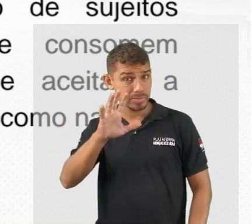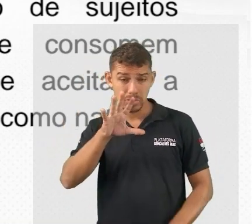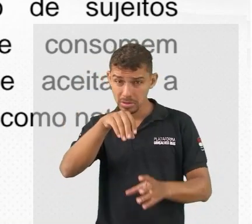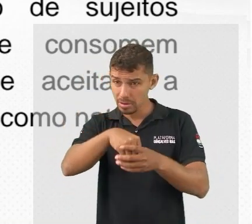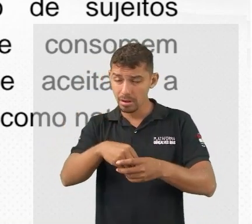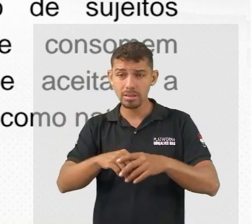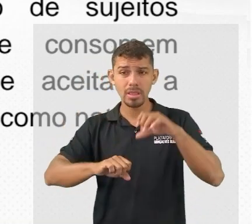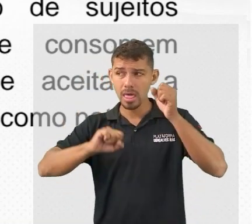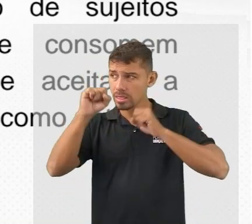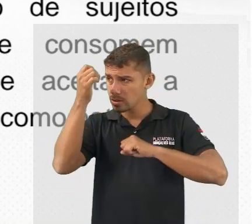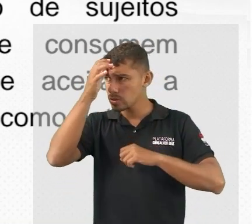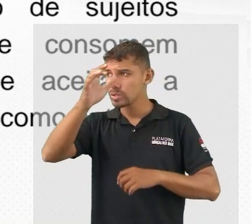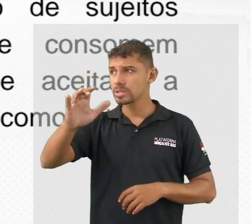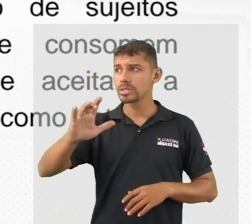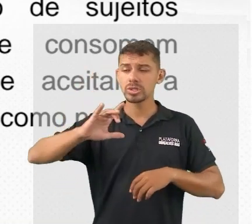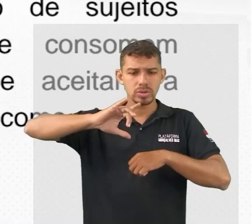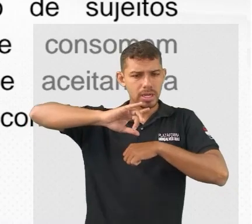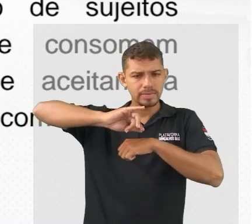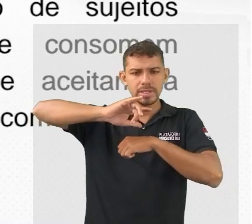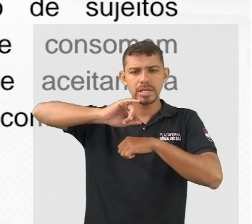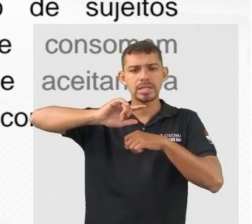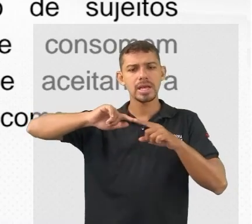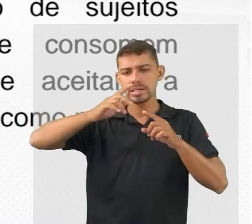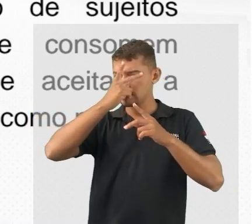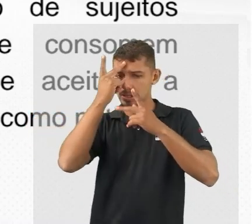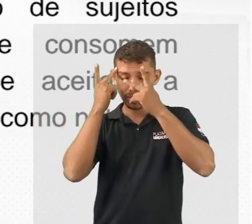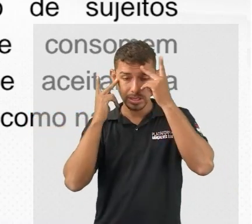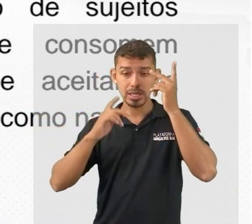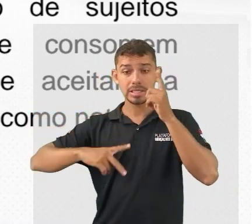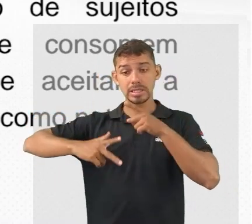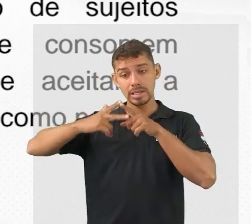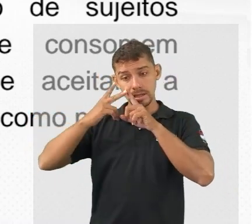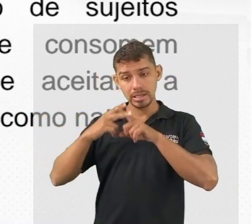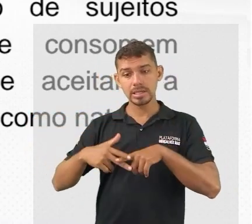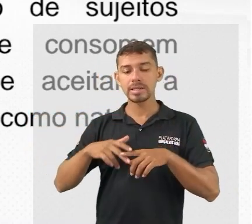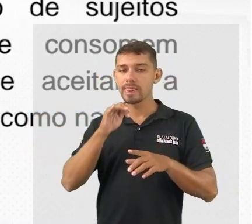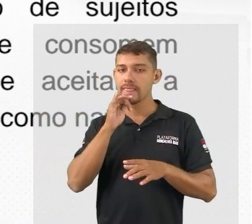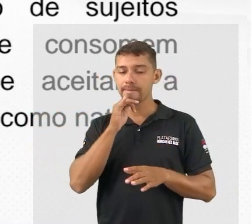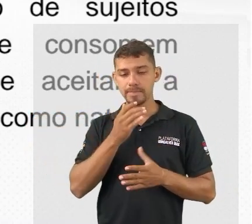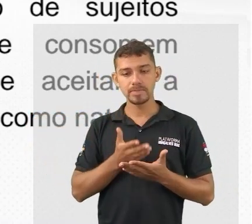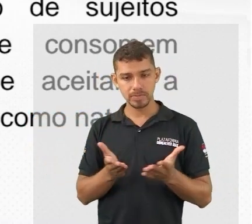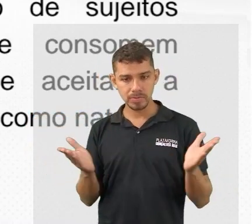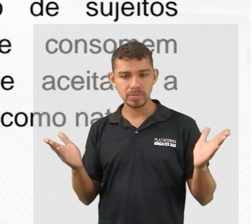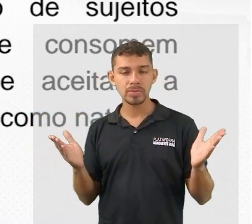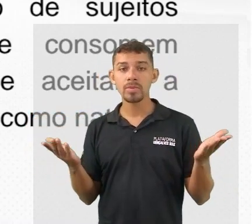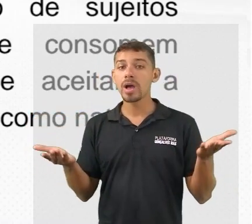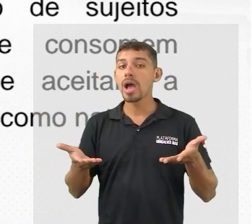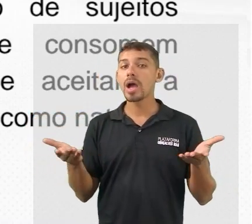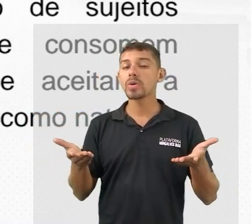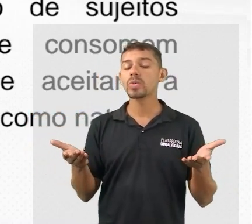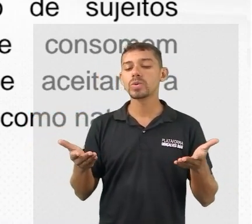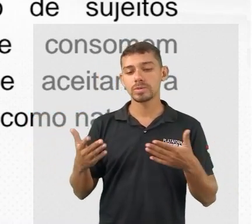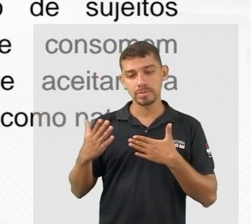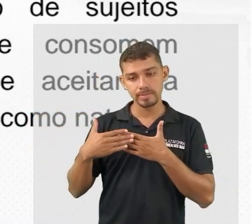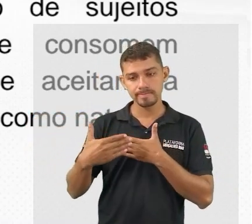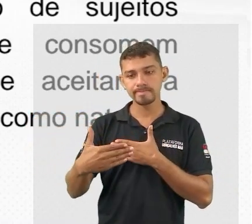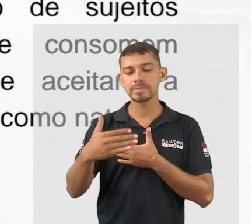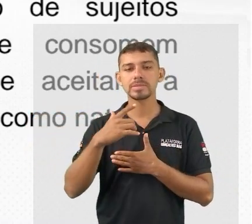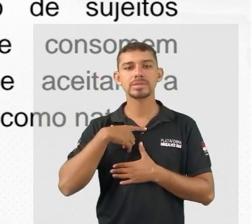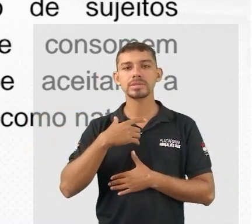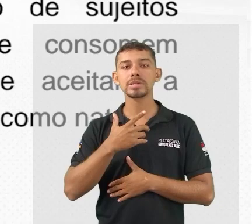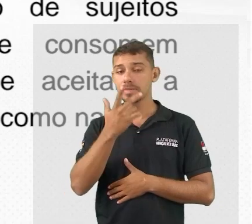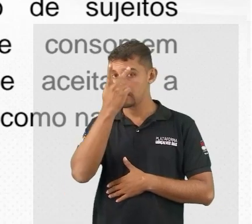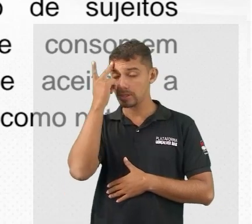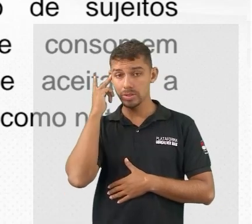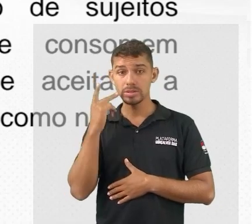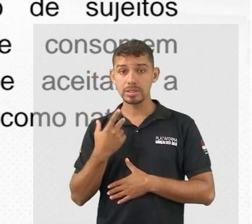indústria cultural e do capitalismo as pessoas estão sendo moldadas a serem conformadas, agora, além disso, as pessoas